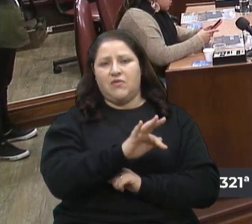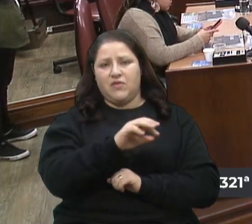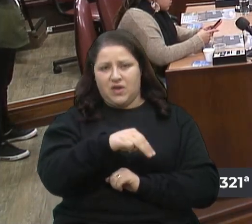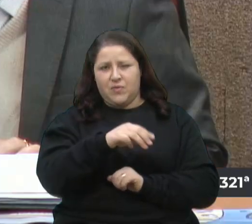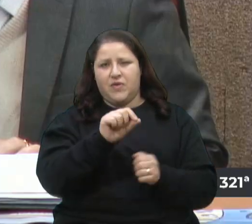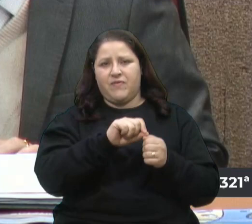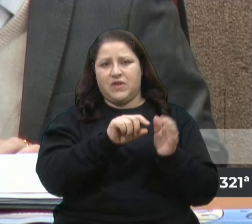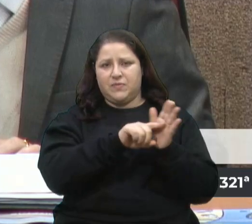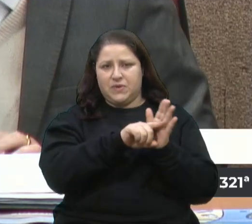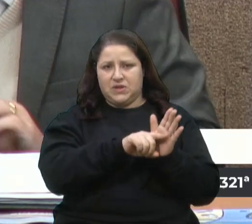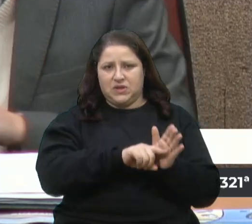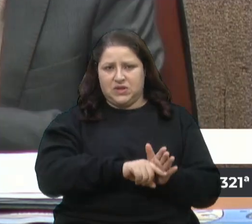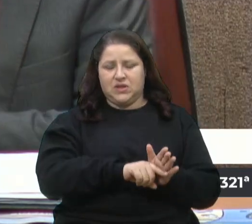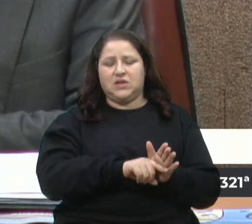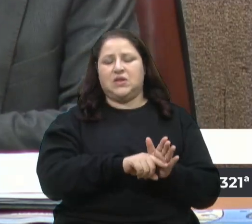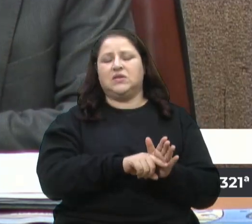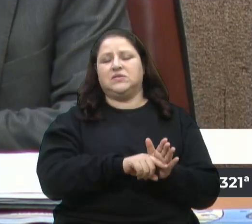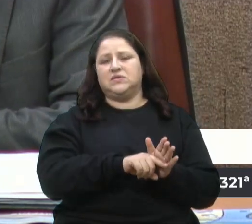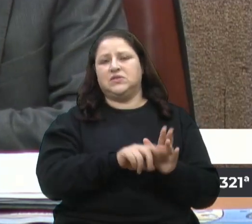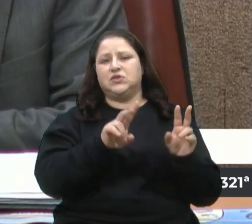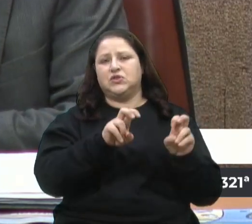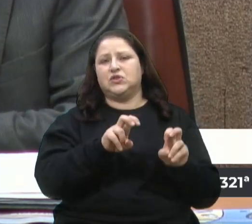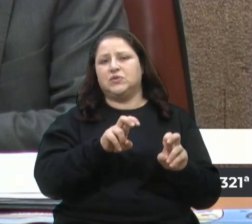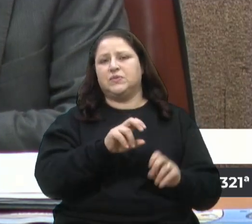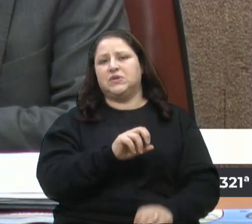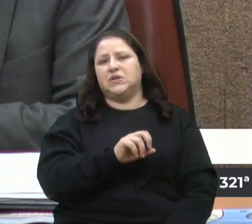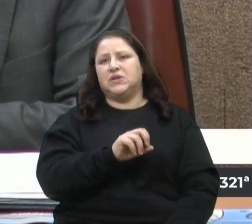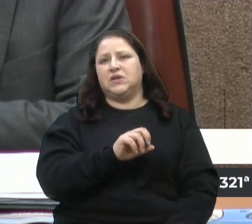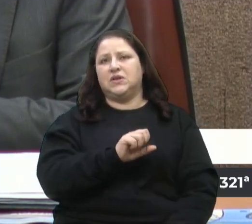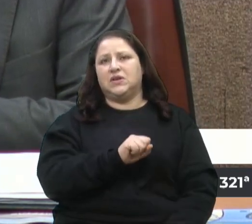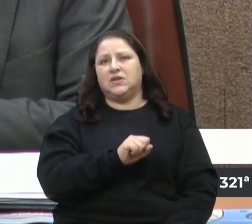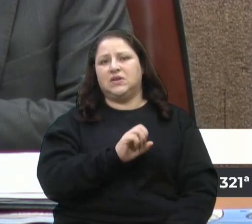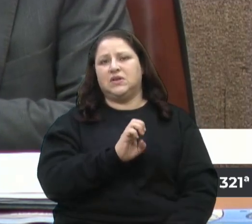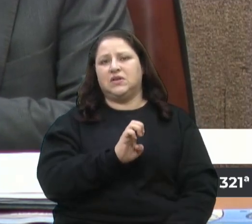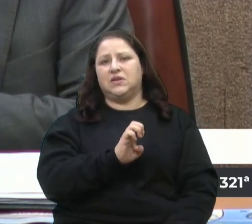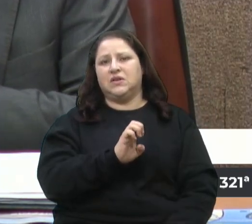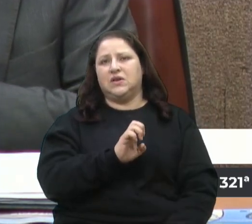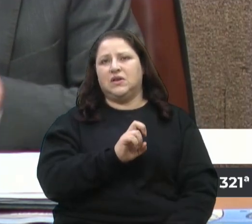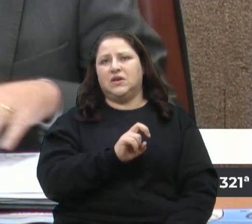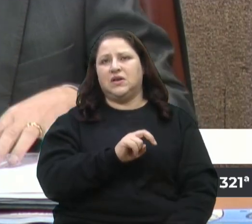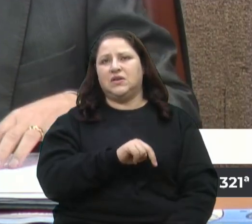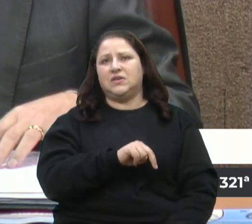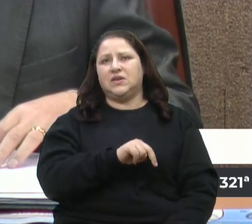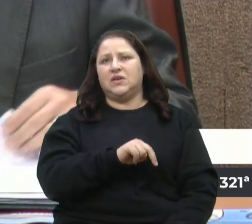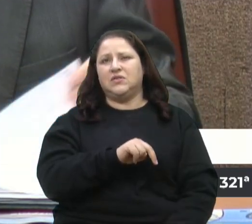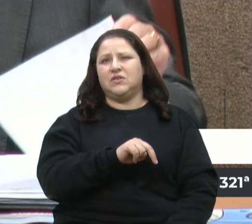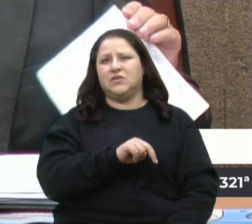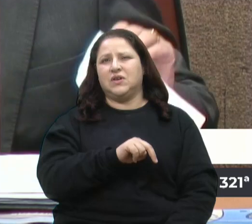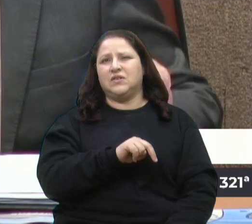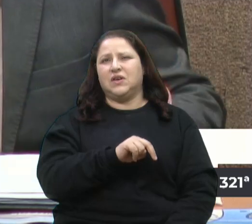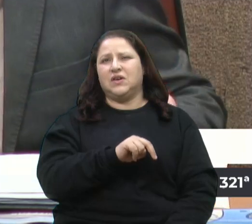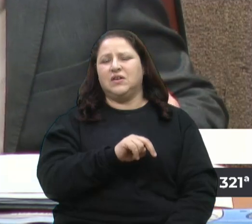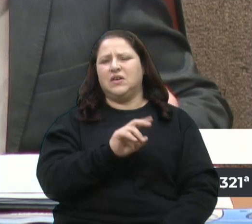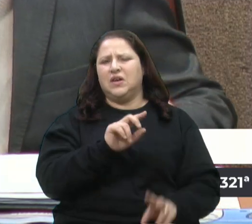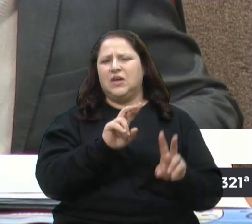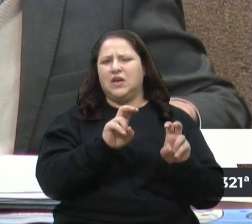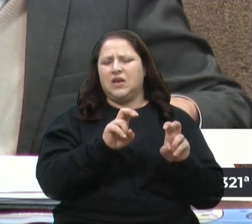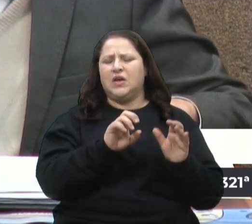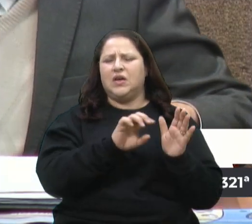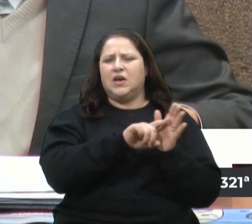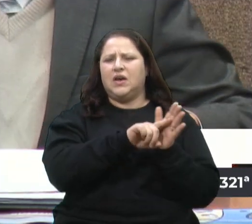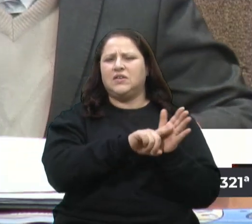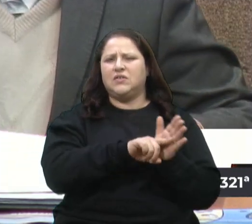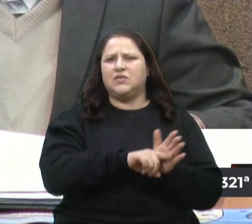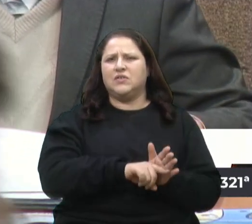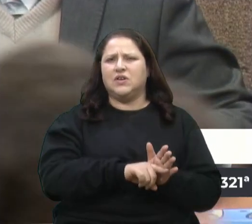levantamento a respeito do censo, tá? Onde foram entrevistadas várias pessoas, não só em Farroupilha, mas aqui em